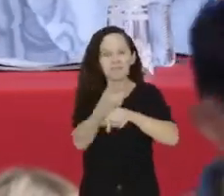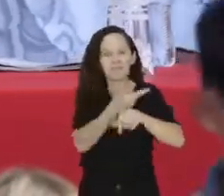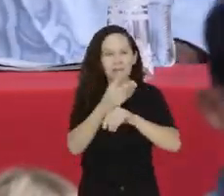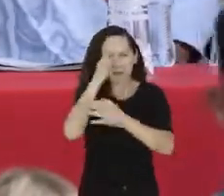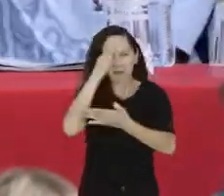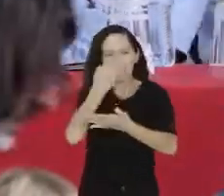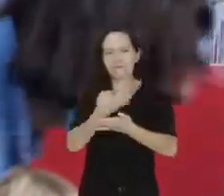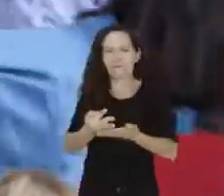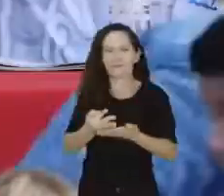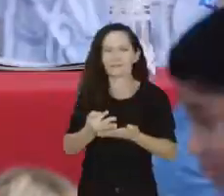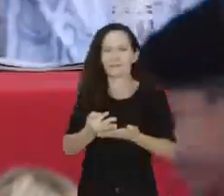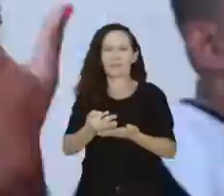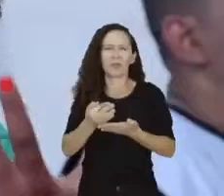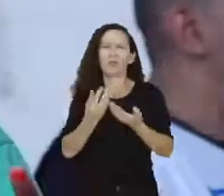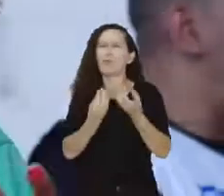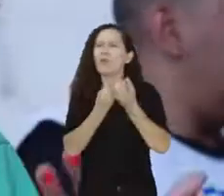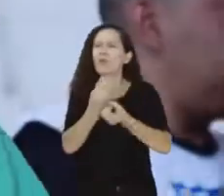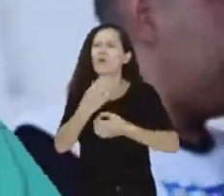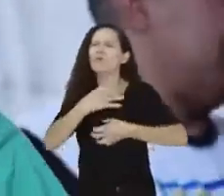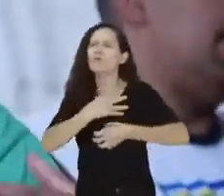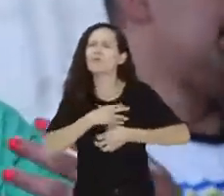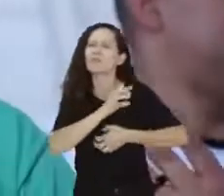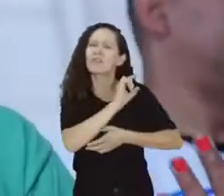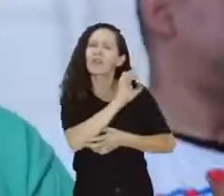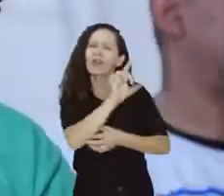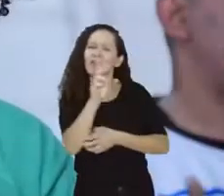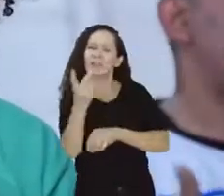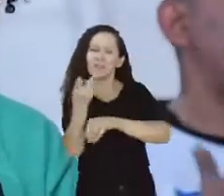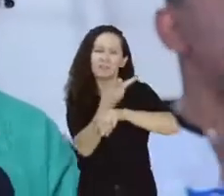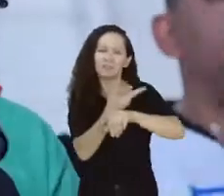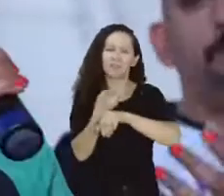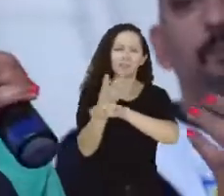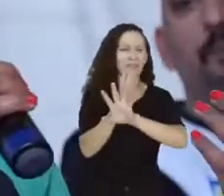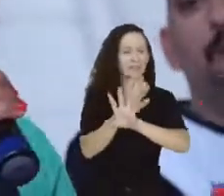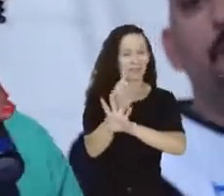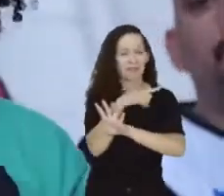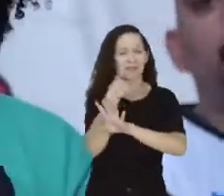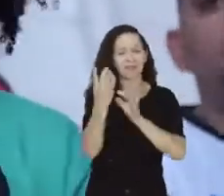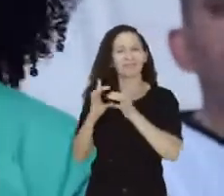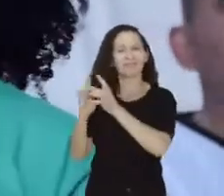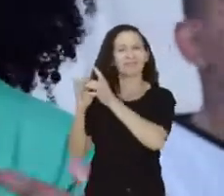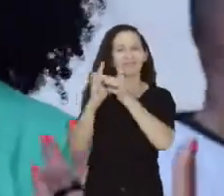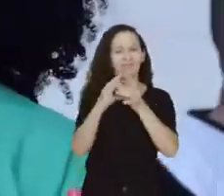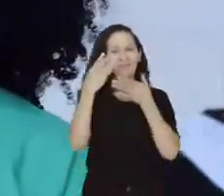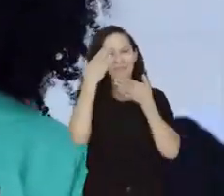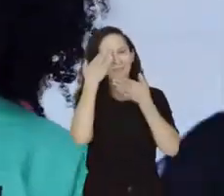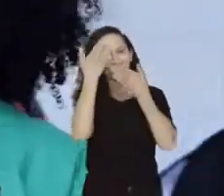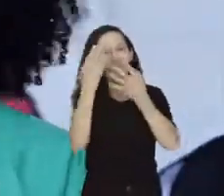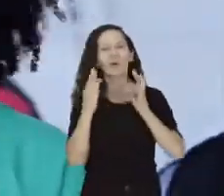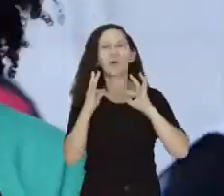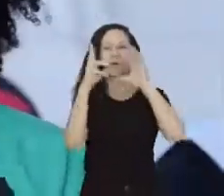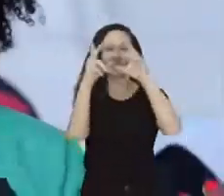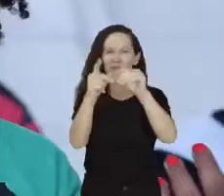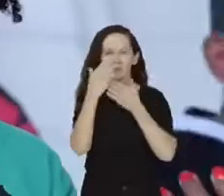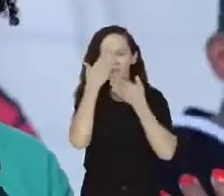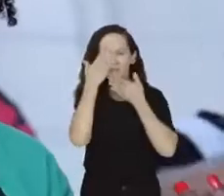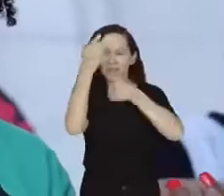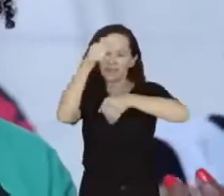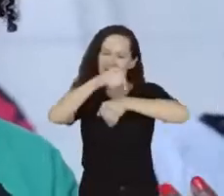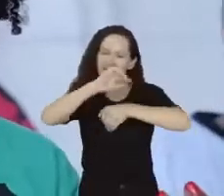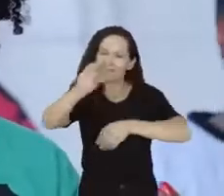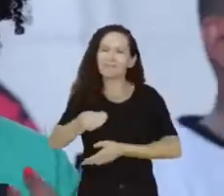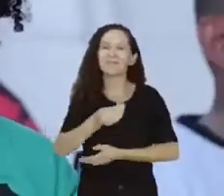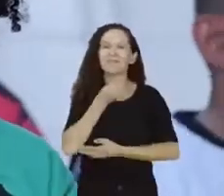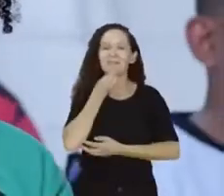de como você é, independente do que você busca, nós estamos juntos. Obrigada por tudo, obrigada por este momento. E muito